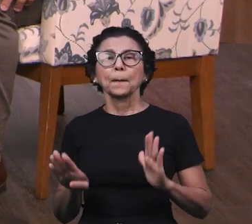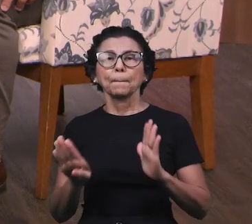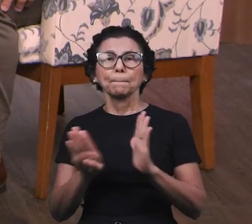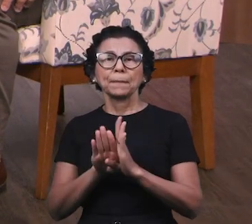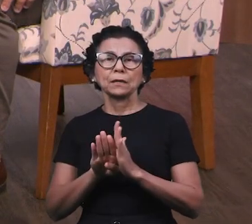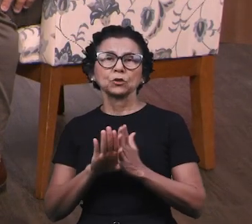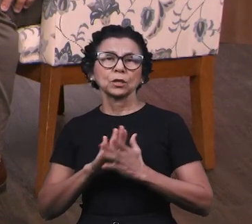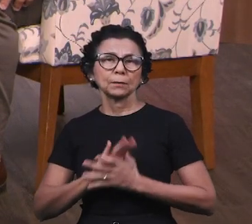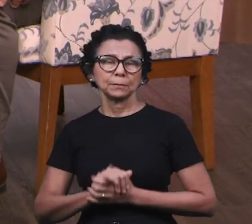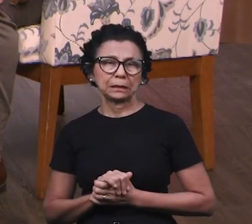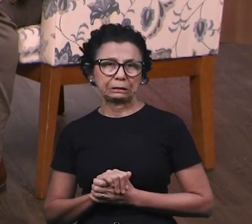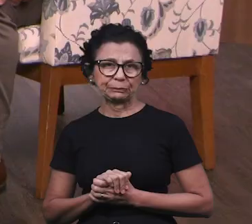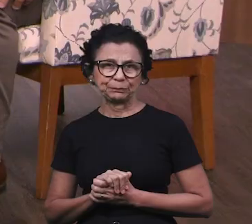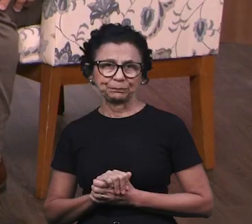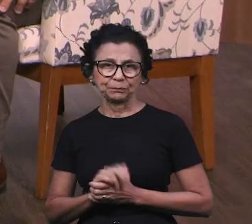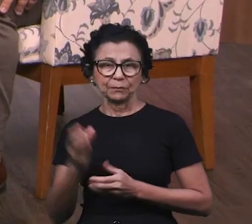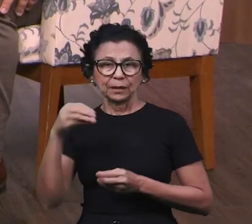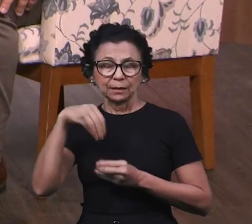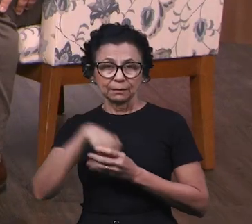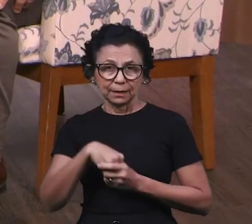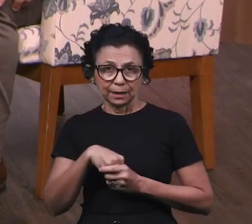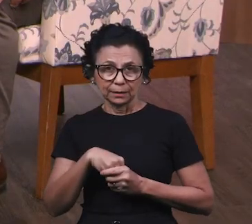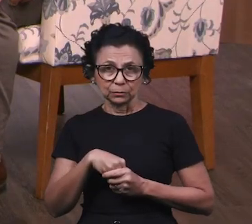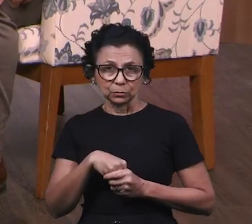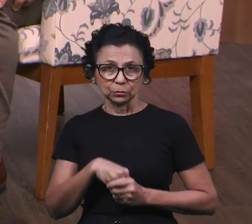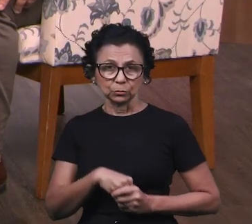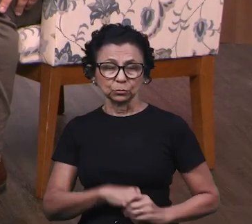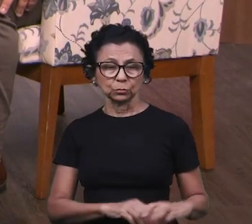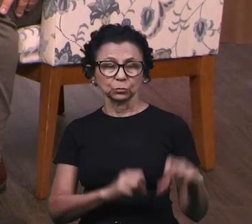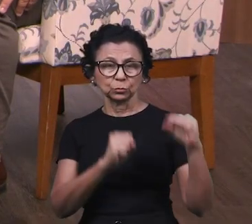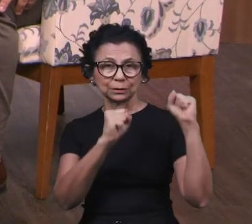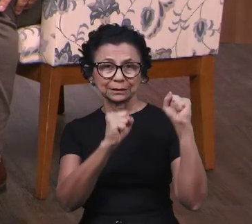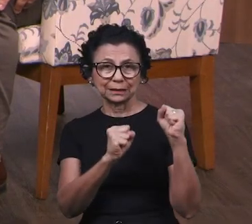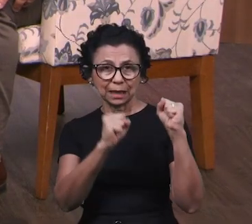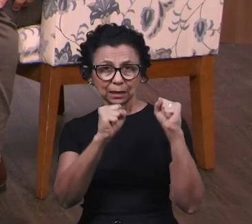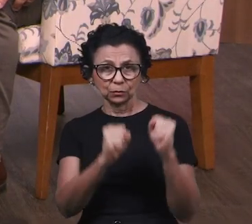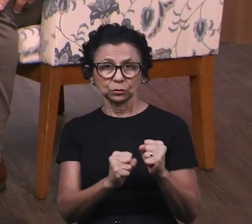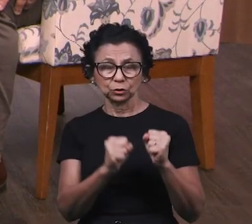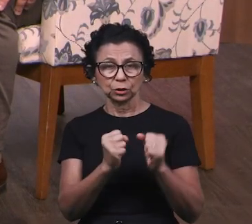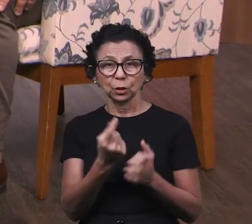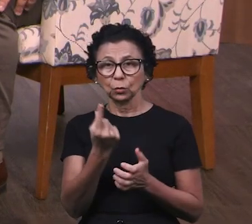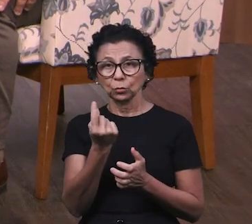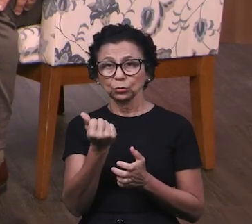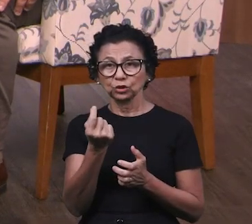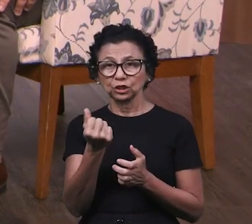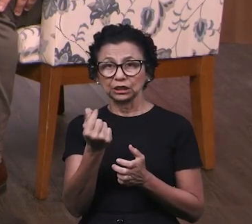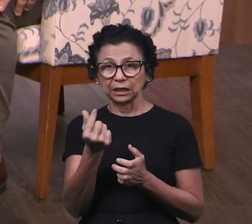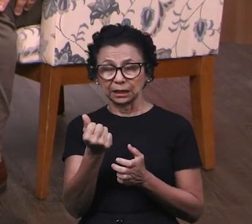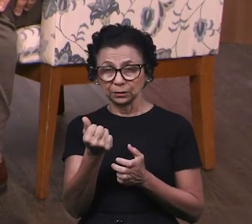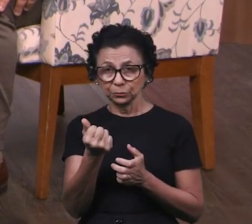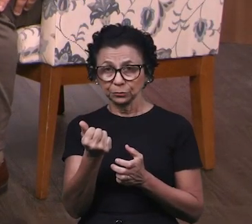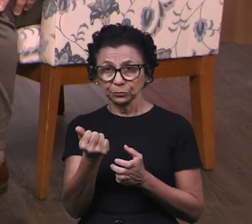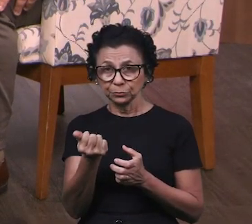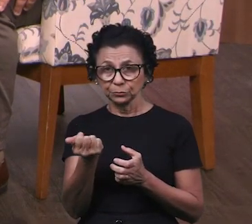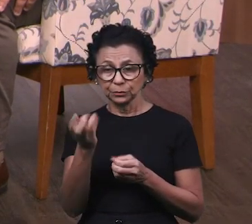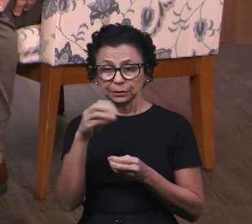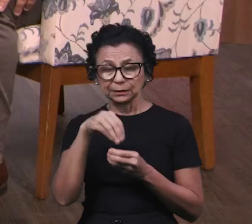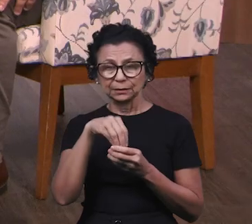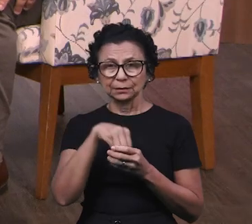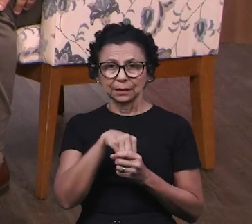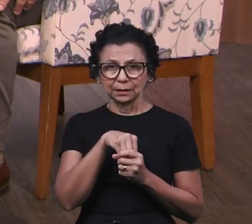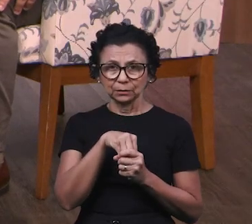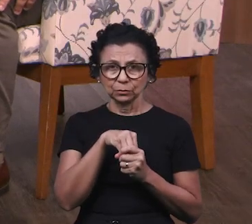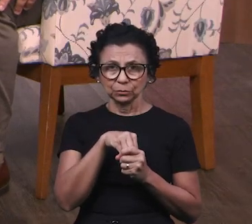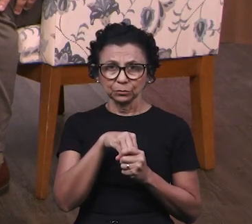estavam levando o trigo com o dinheiro dele. Ele não estava levando só o trigo. Exato. Eles estavam levando o trigo com o dinheiro que